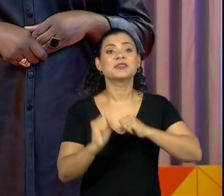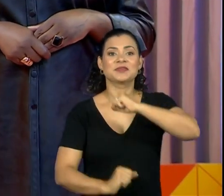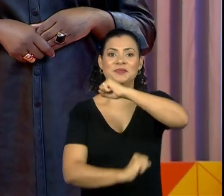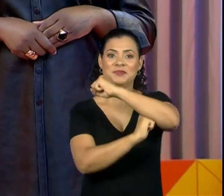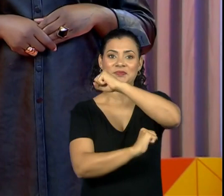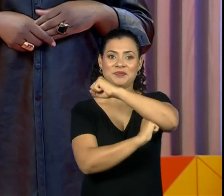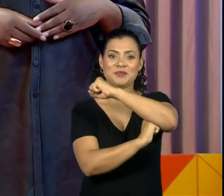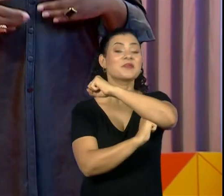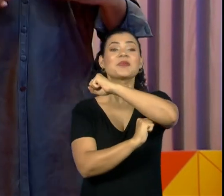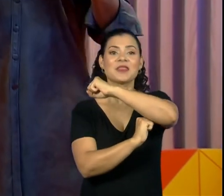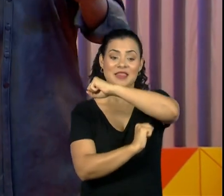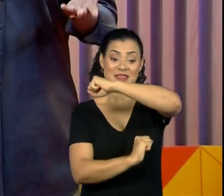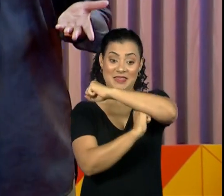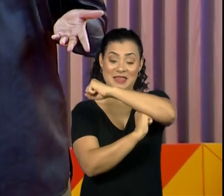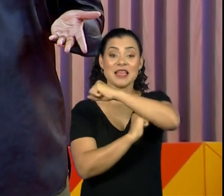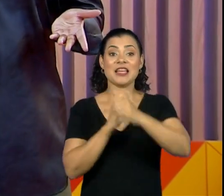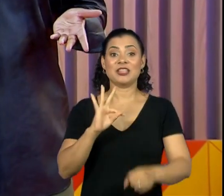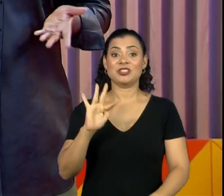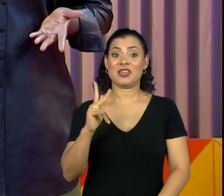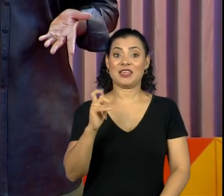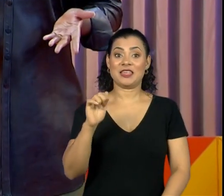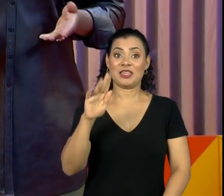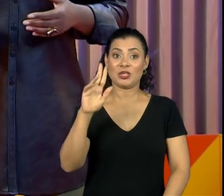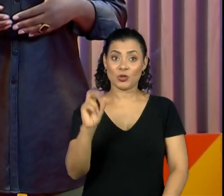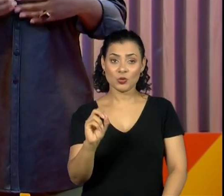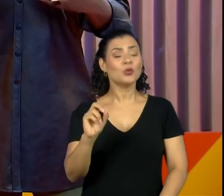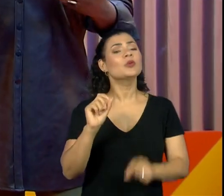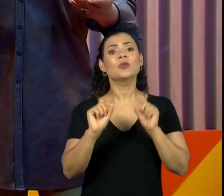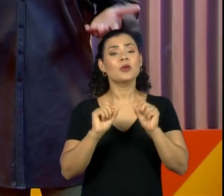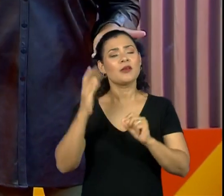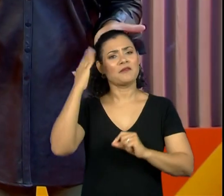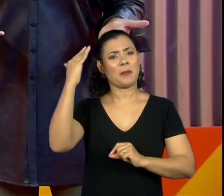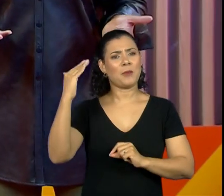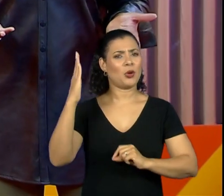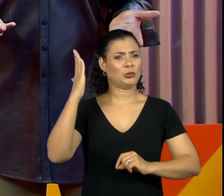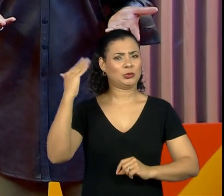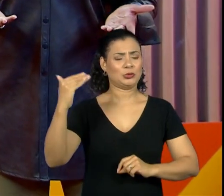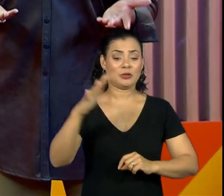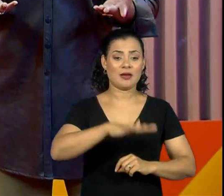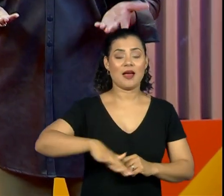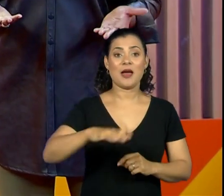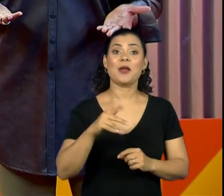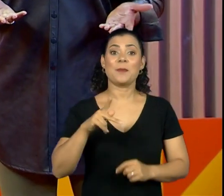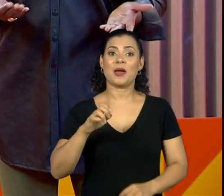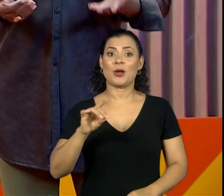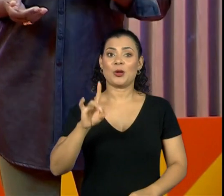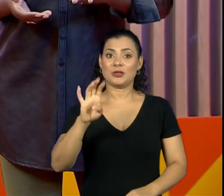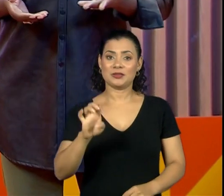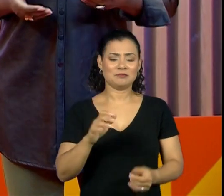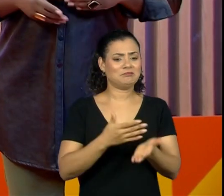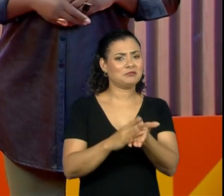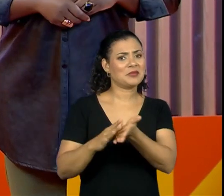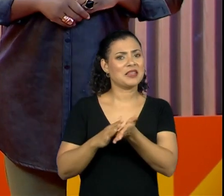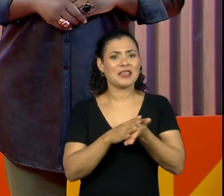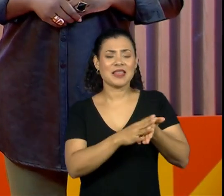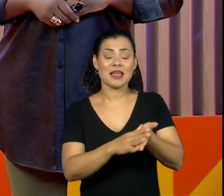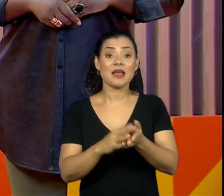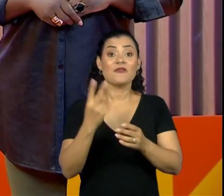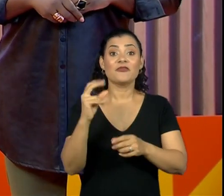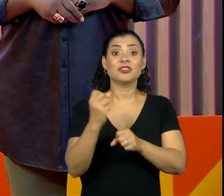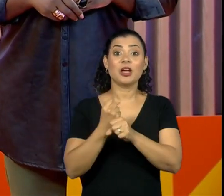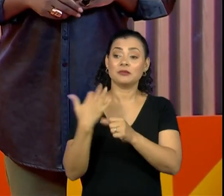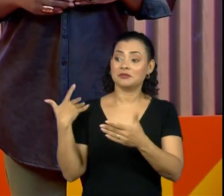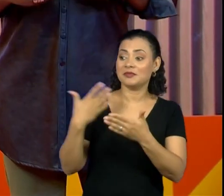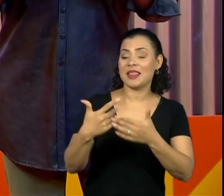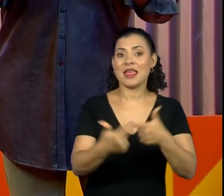ex-integrante do Exalta Samba e que se tornou um dos artistas mais bem-sucedidos do pagode. Tiaguinho está comemorando 20 anos